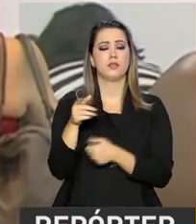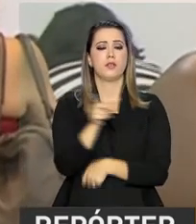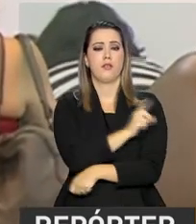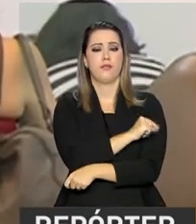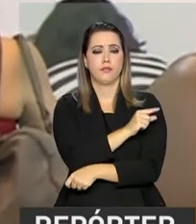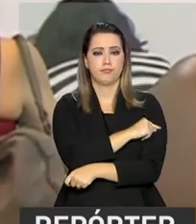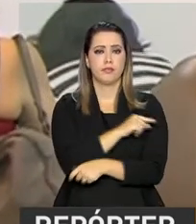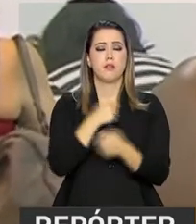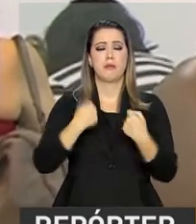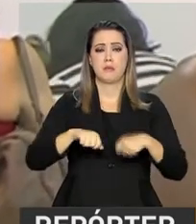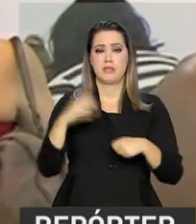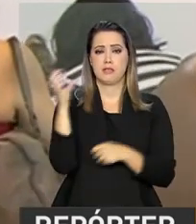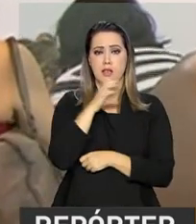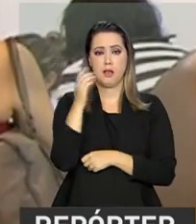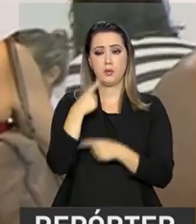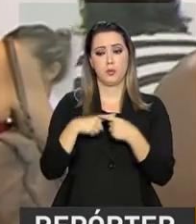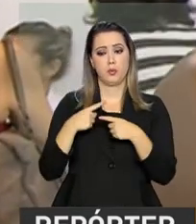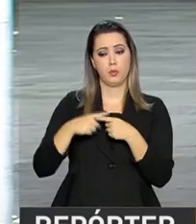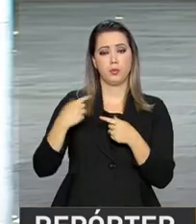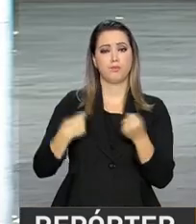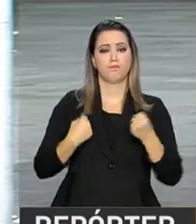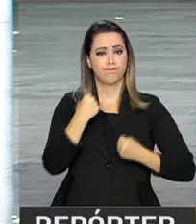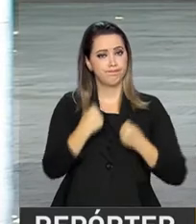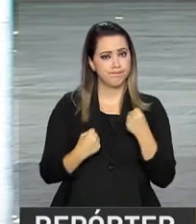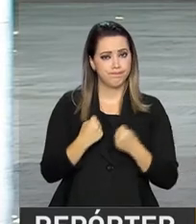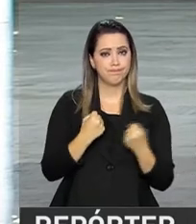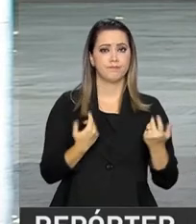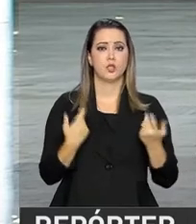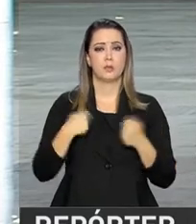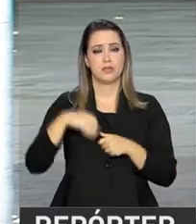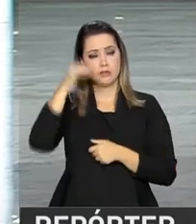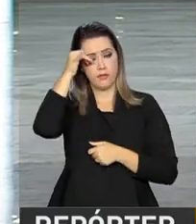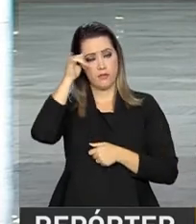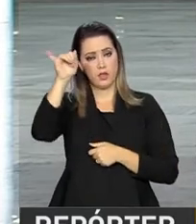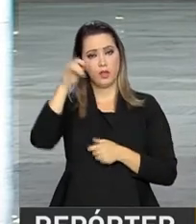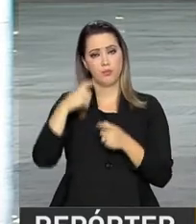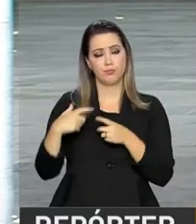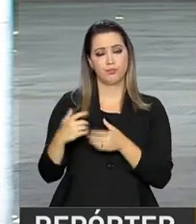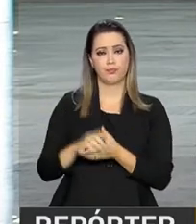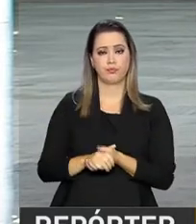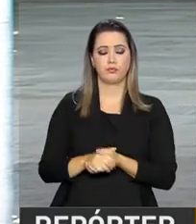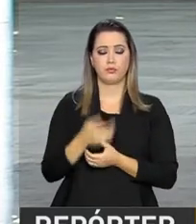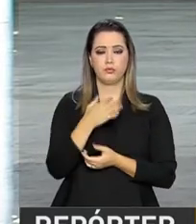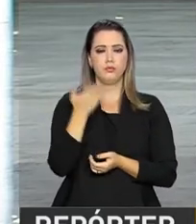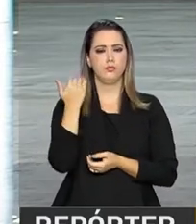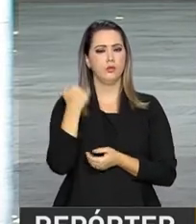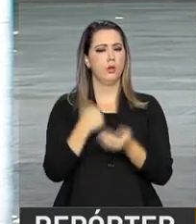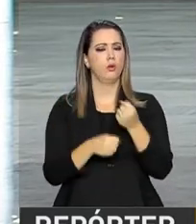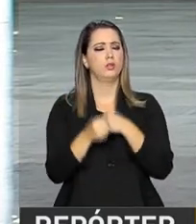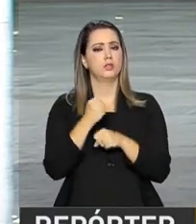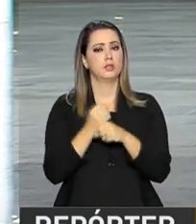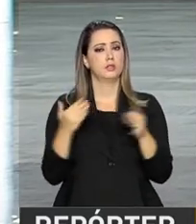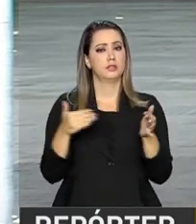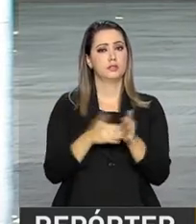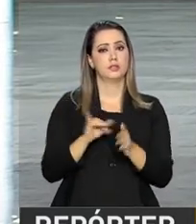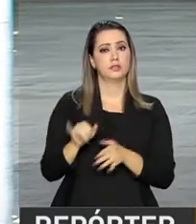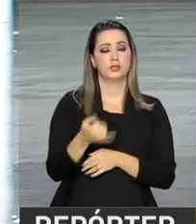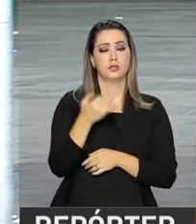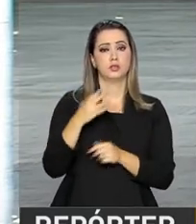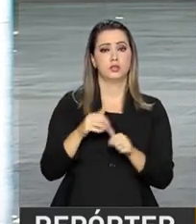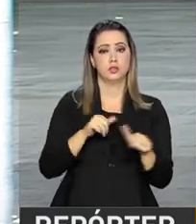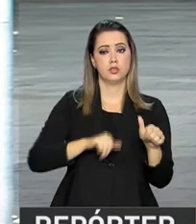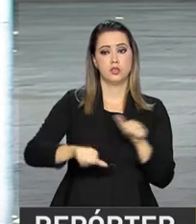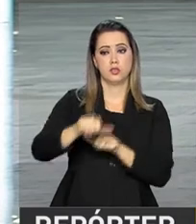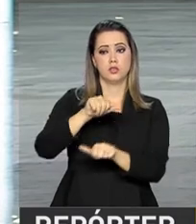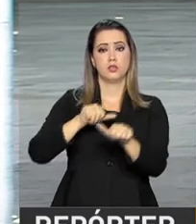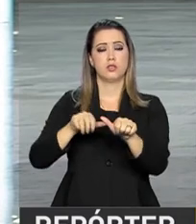corrido bem esporte é bom porque prevenir desde o ano passado até este mês de janeiro o ministério da saúde já transferiu mais de